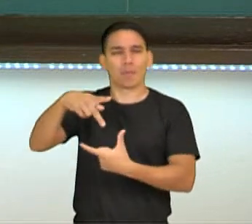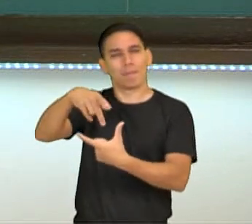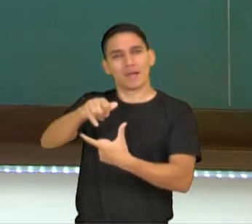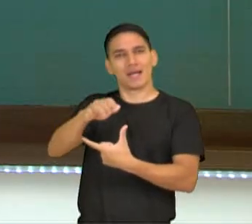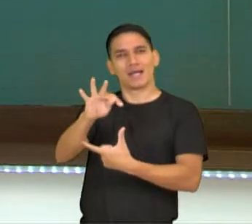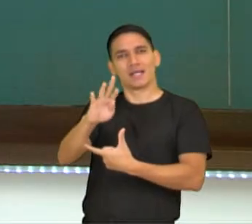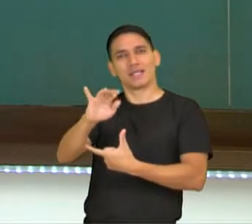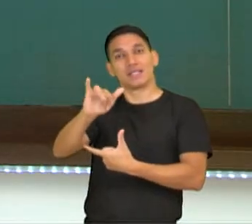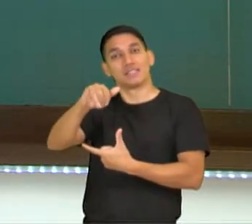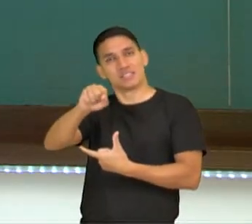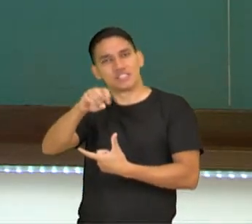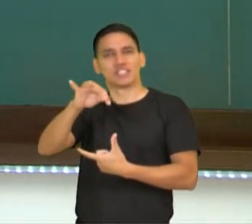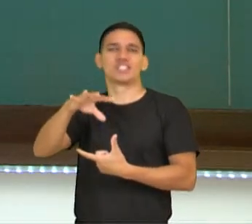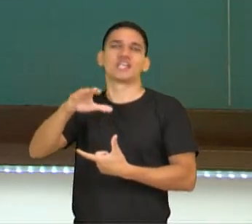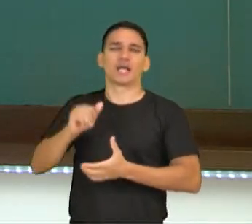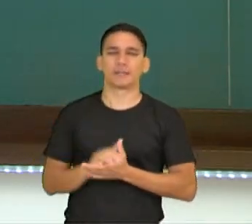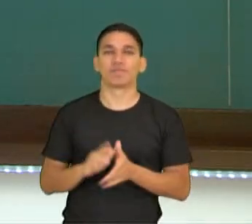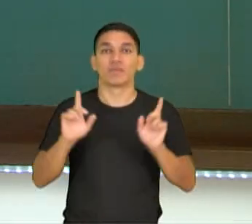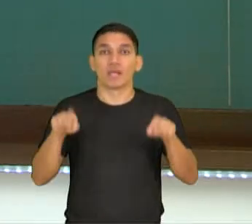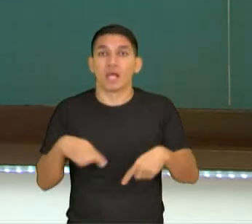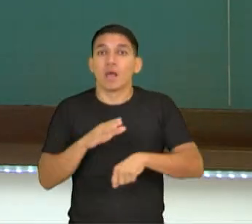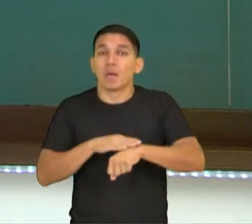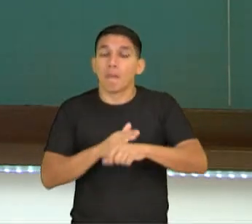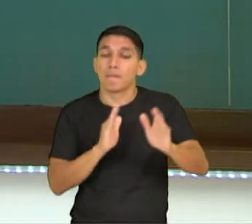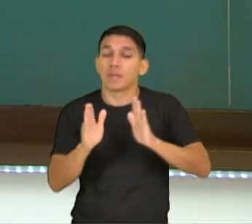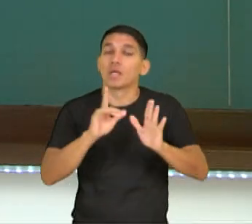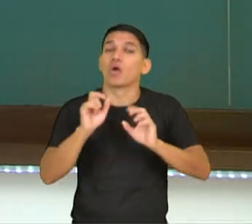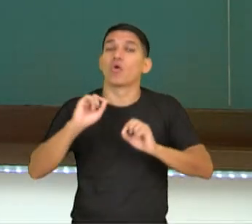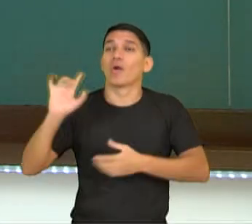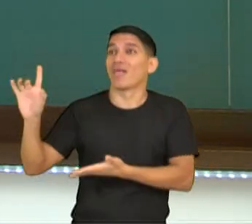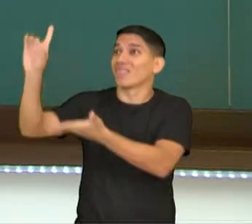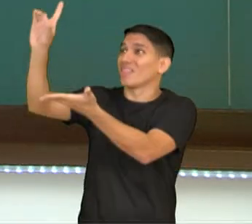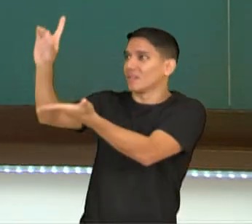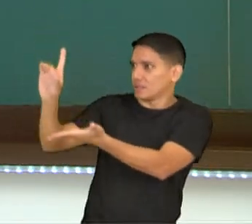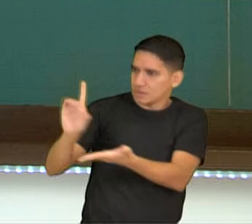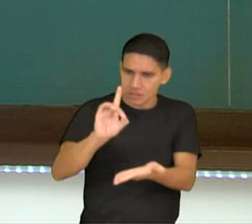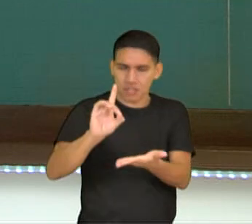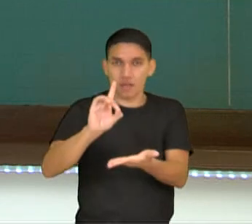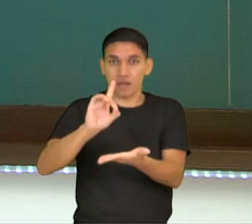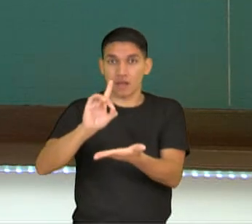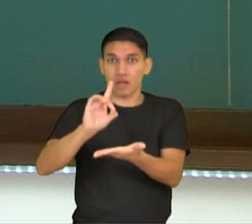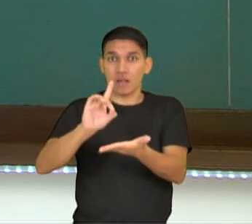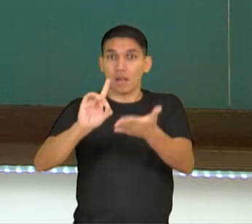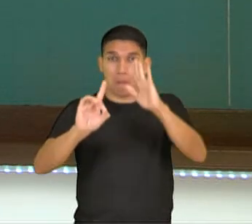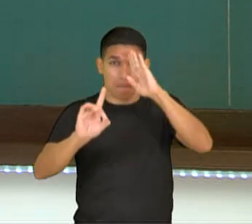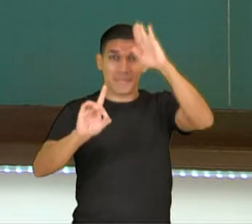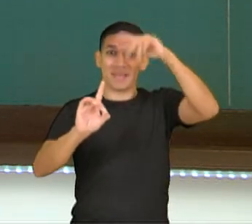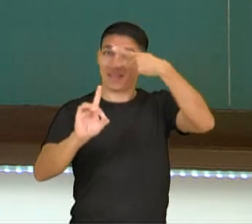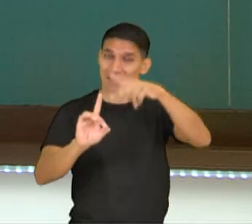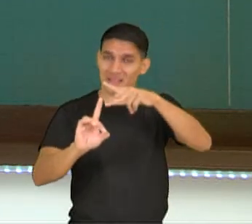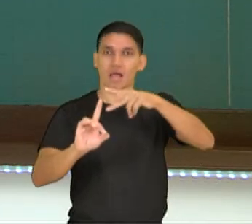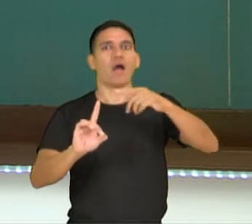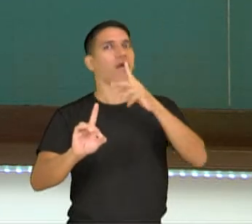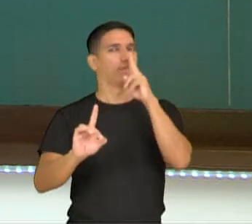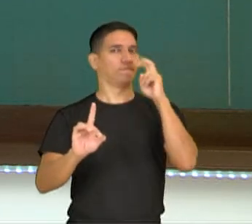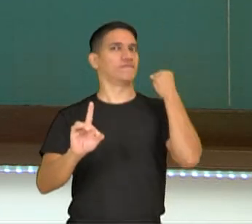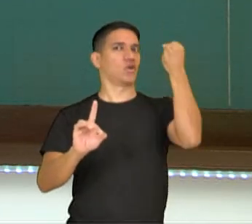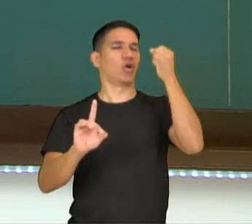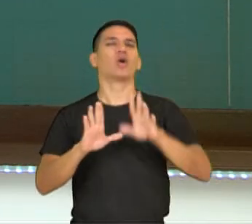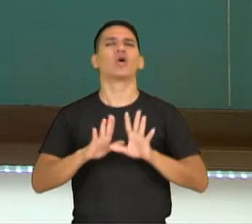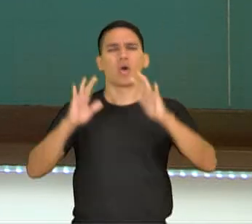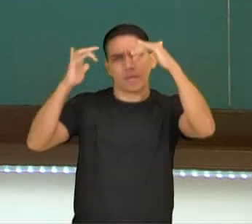patrística. Nesse período nós vamos ver um teocentrismo muito forte, ou seja, reflexões voltadas a